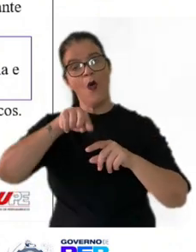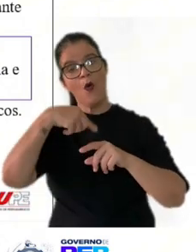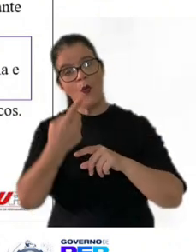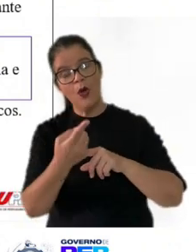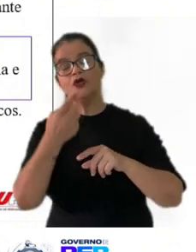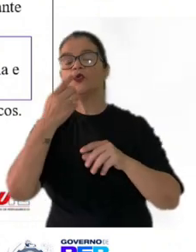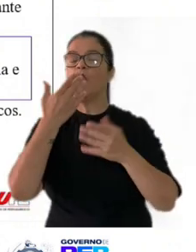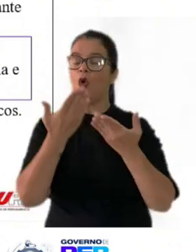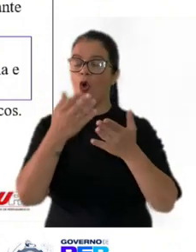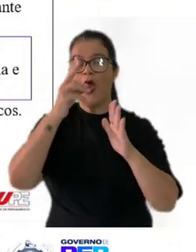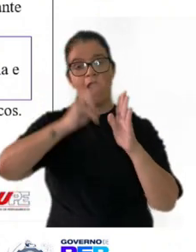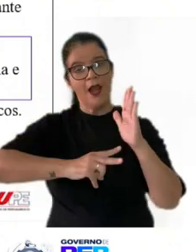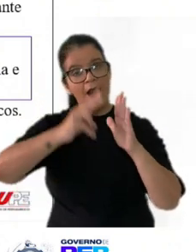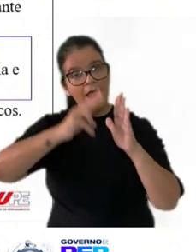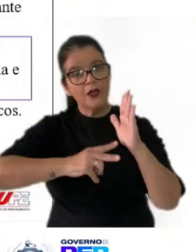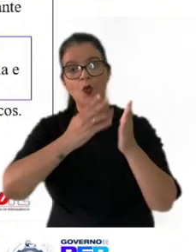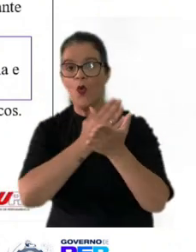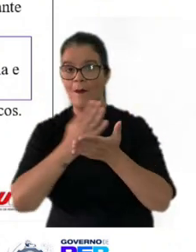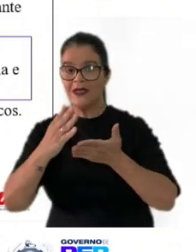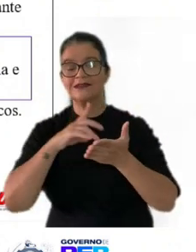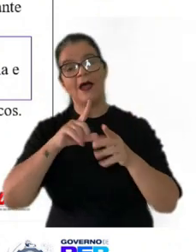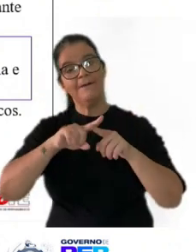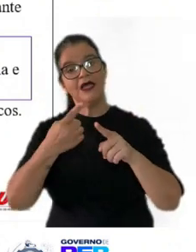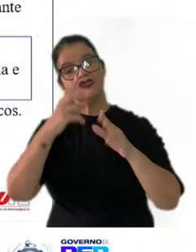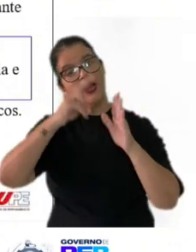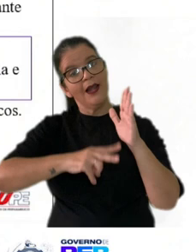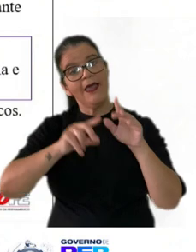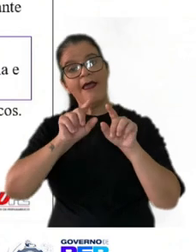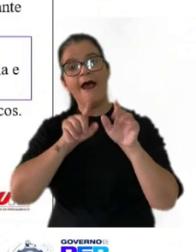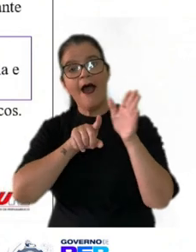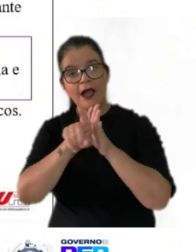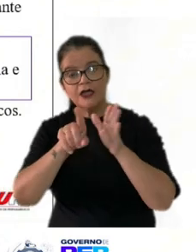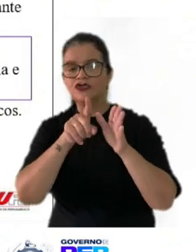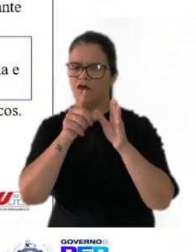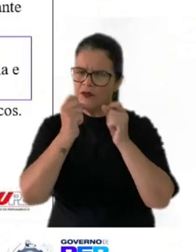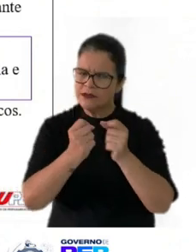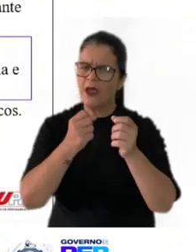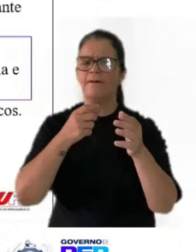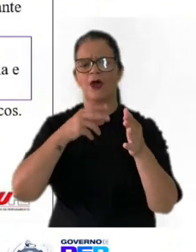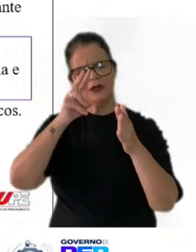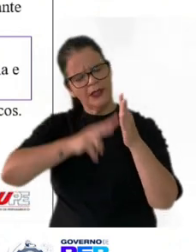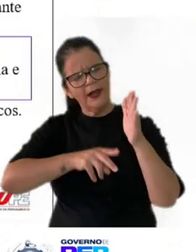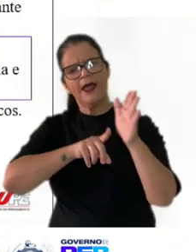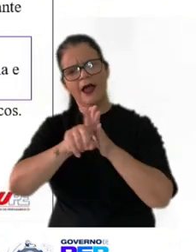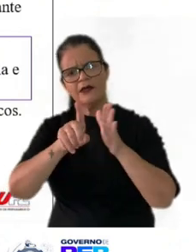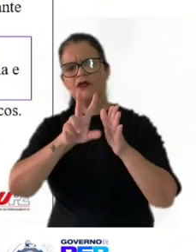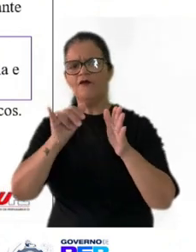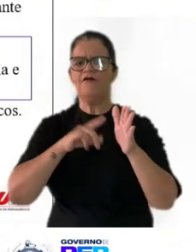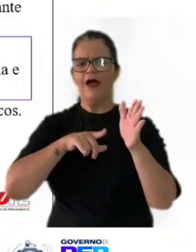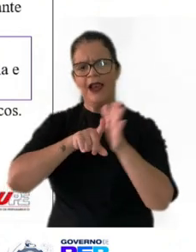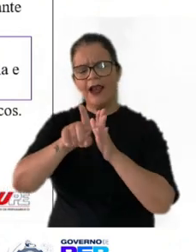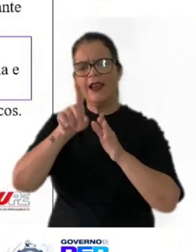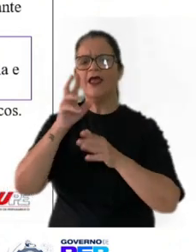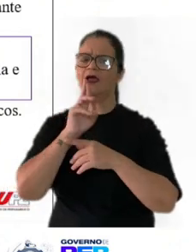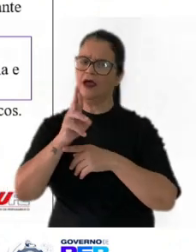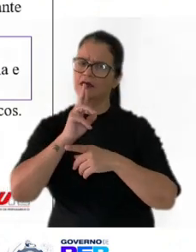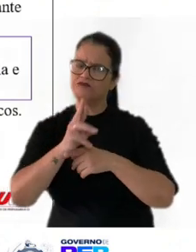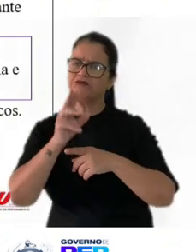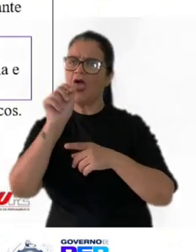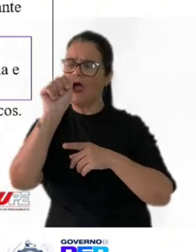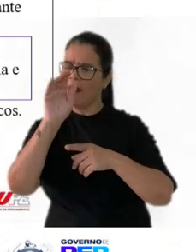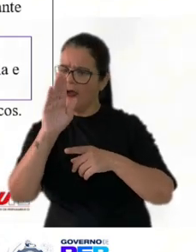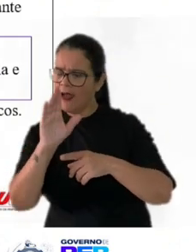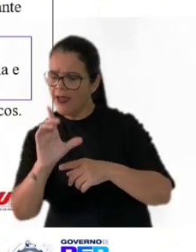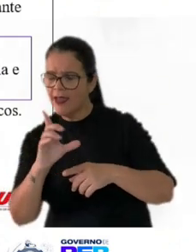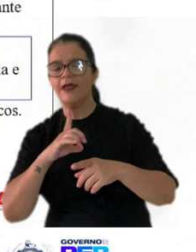o texto começar lendo a questão então você pode ir pra questão vai ler as alternativas ver o que a questão pede e aí sim